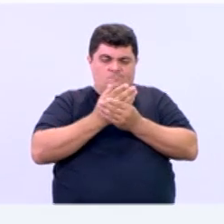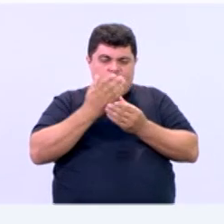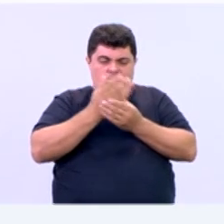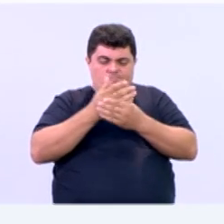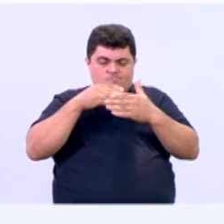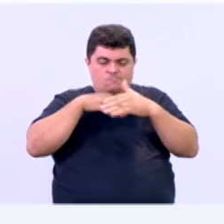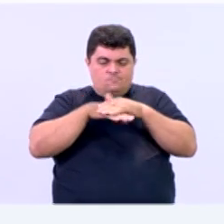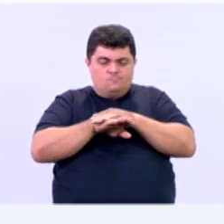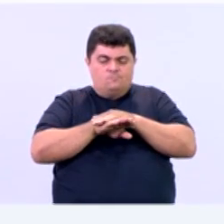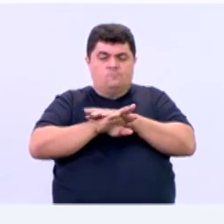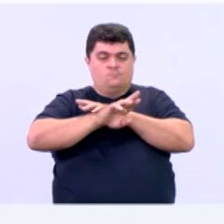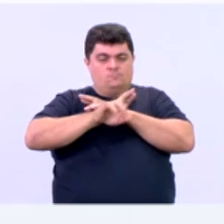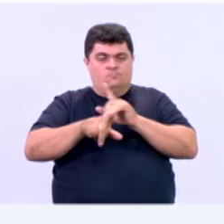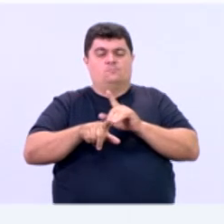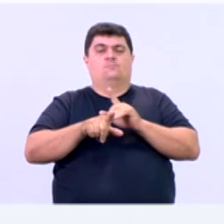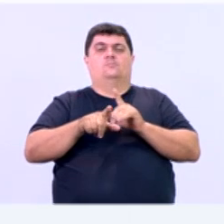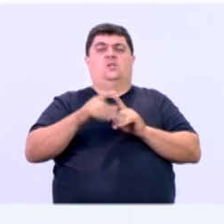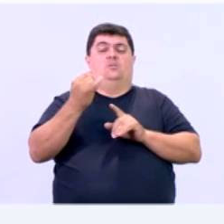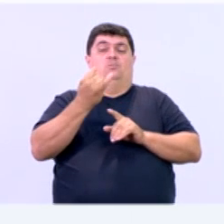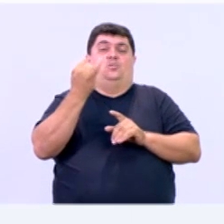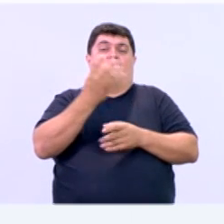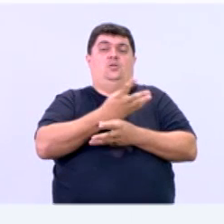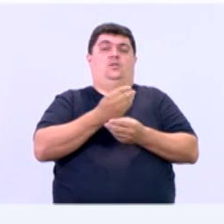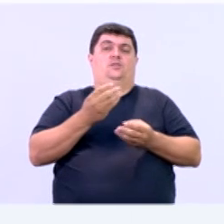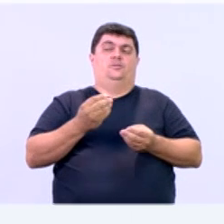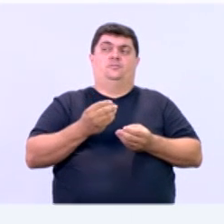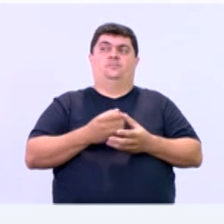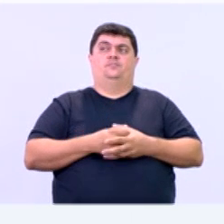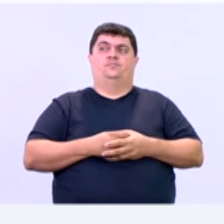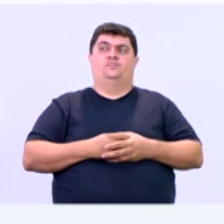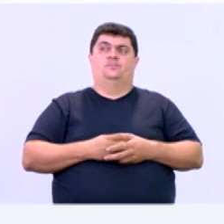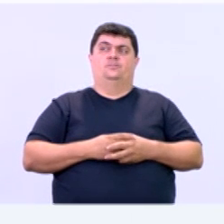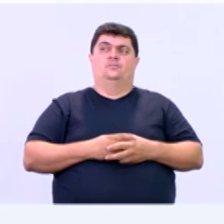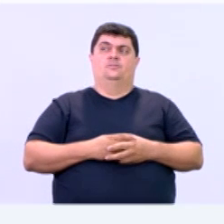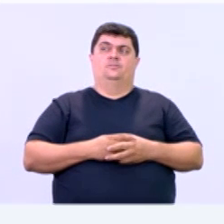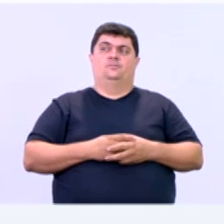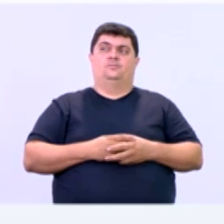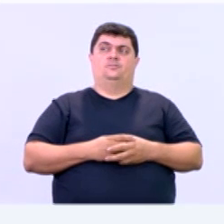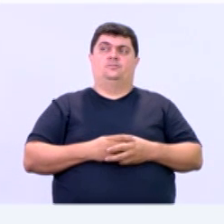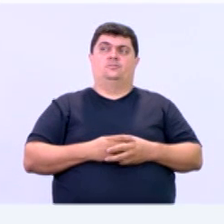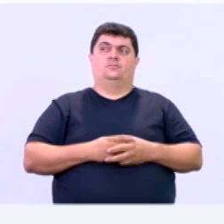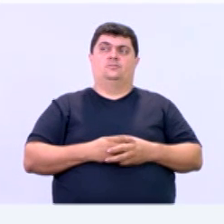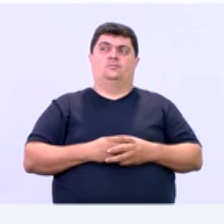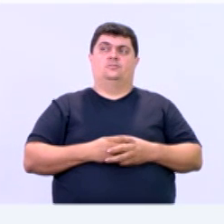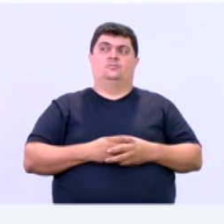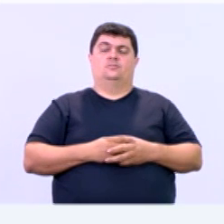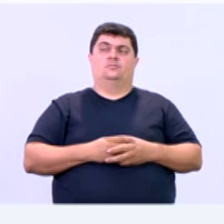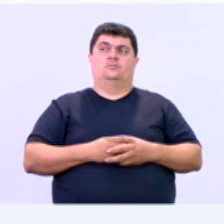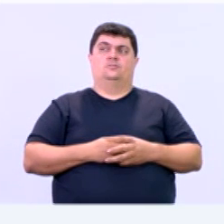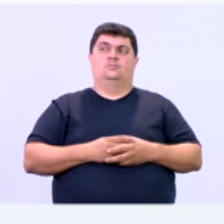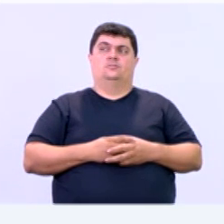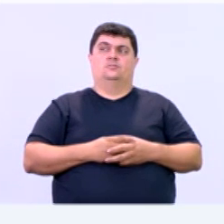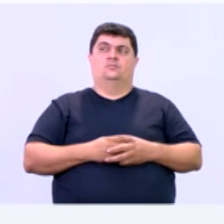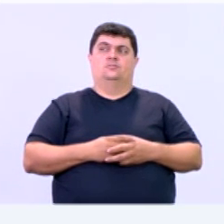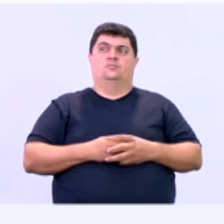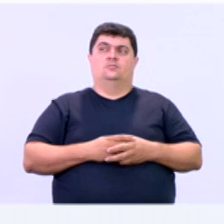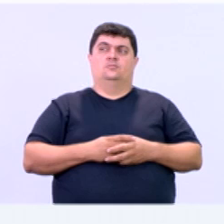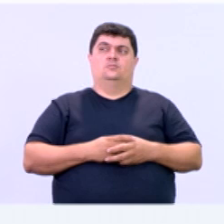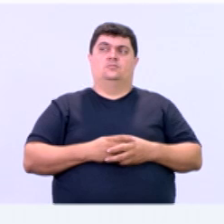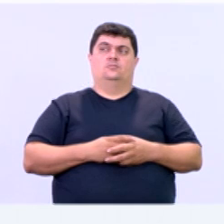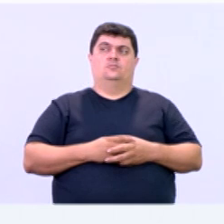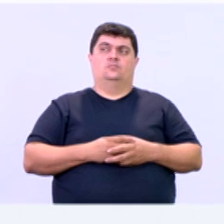as pastas dentro do seu site, tá? Então nós temos aqui, ó, o